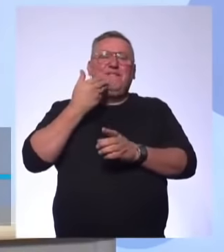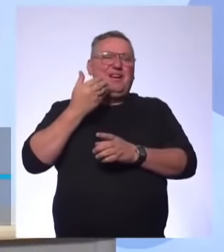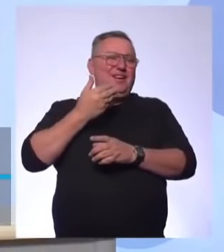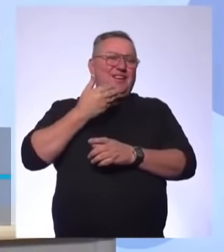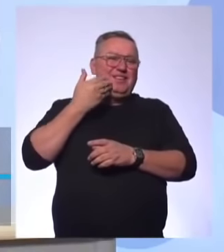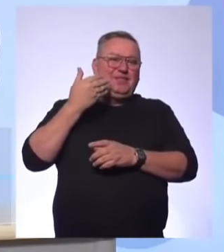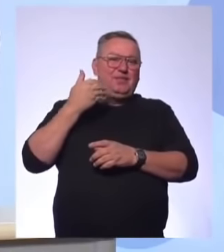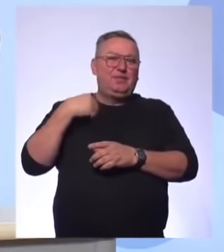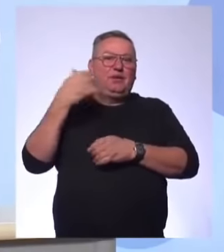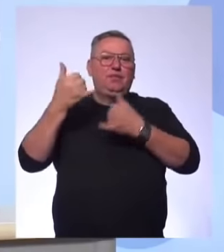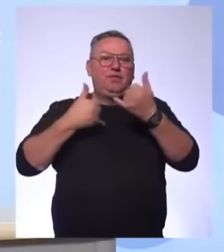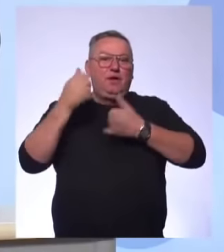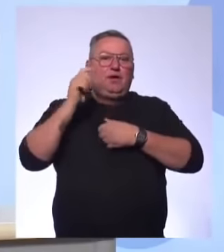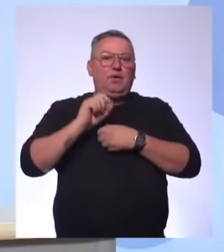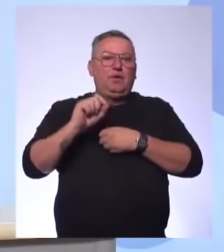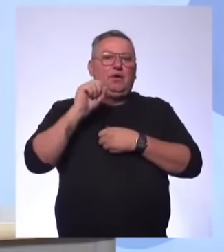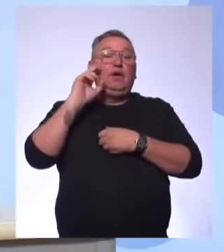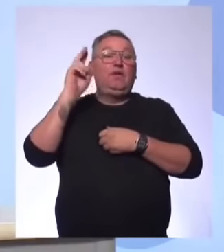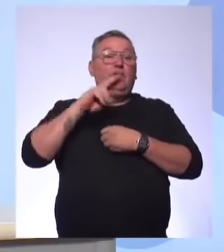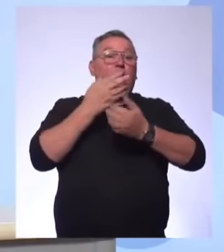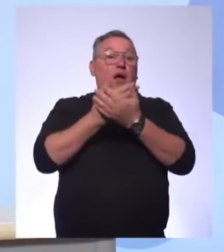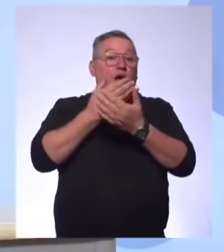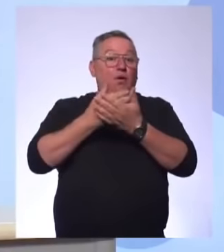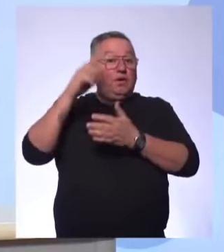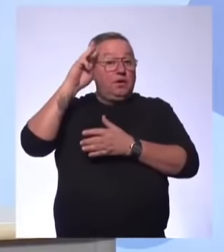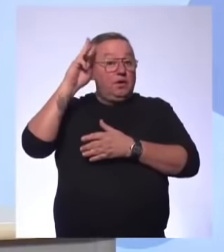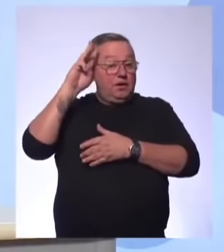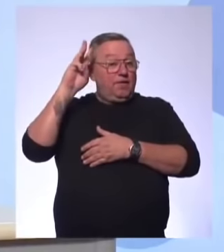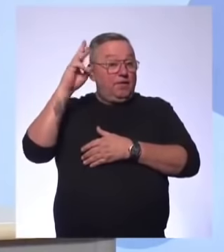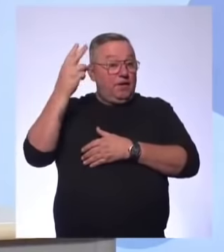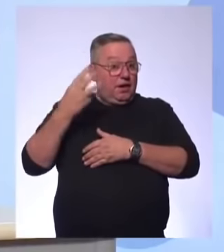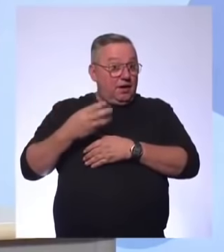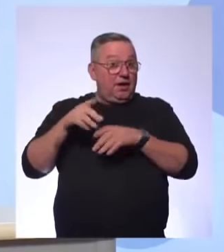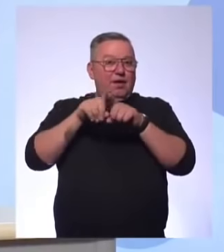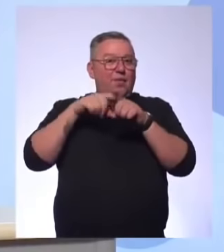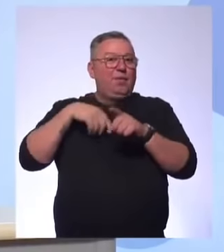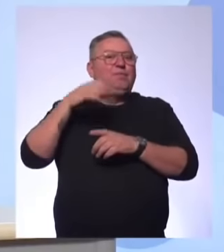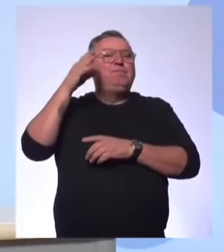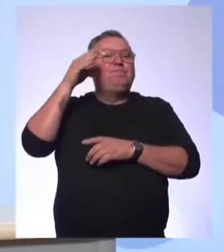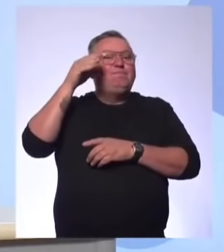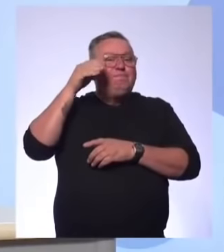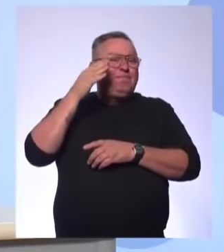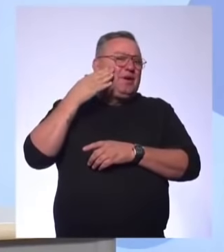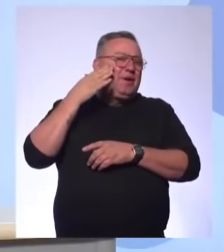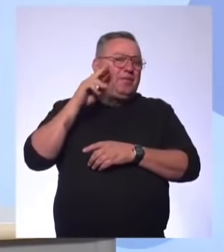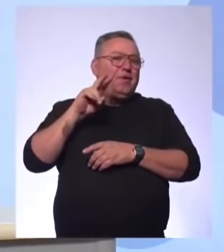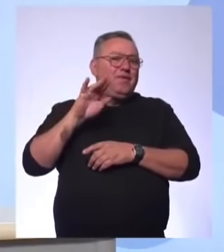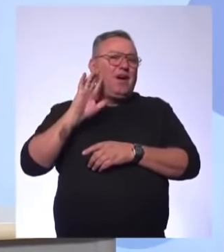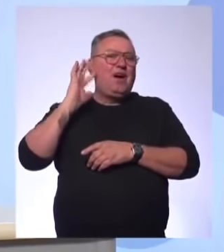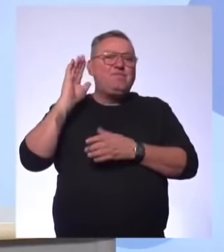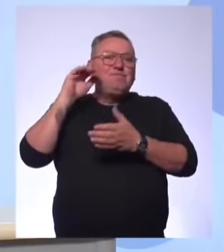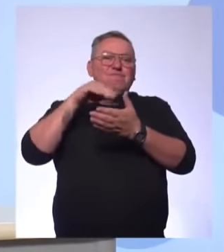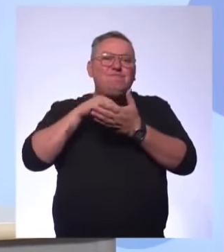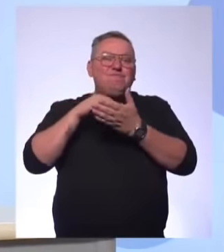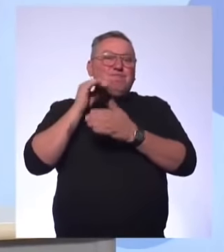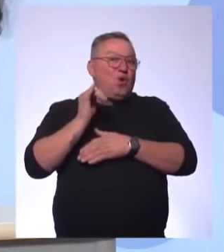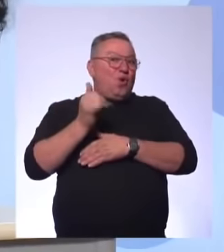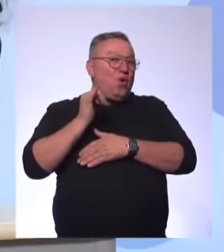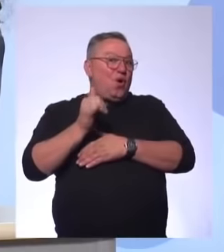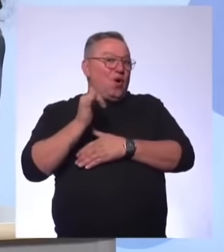eu estava dizendo a Dani que assisti a aula de terça-feira e também estou curiosa para saber o que vai acontecer no final daquele